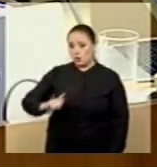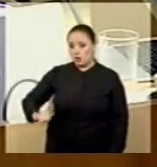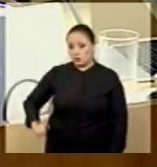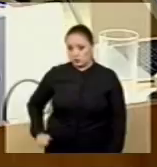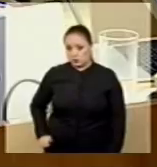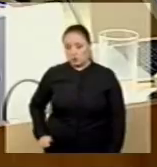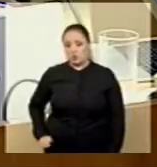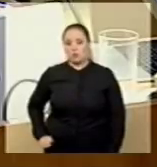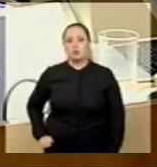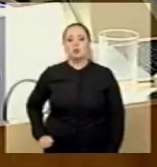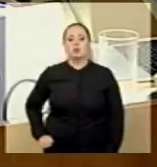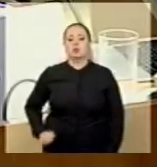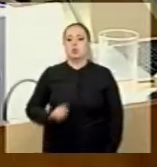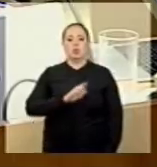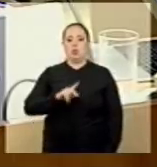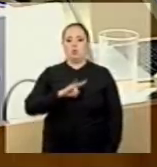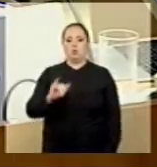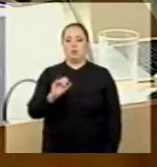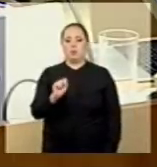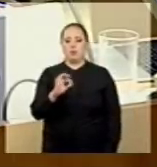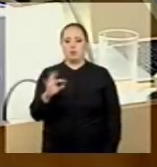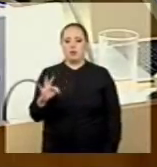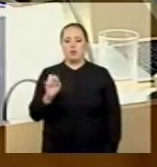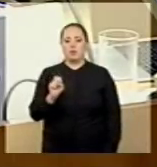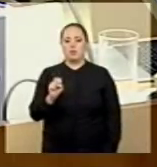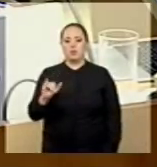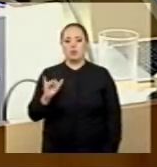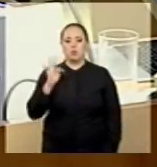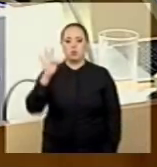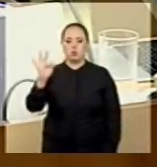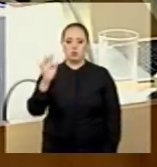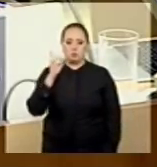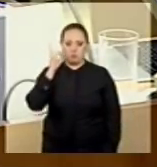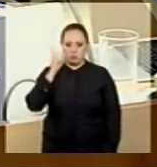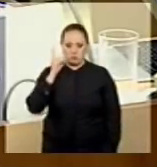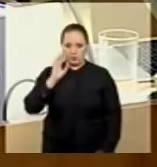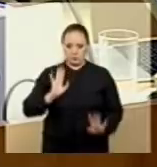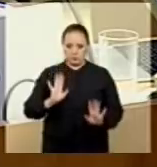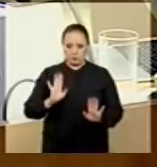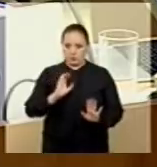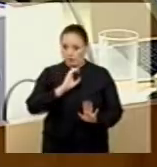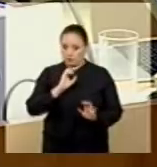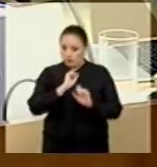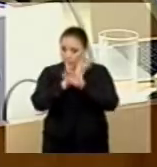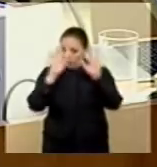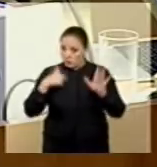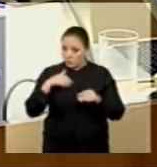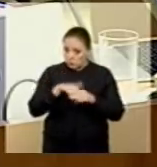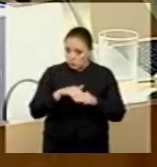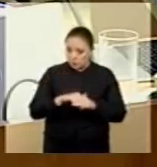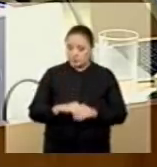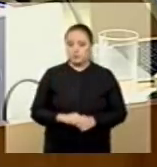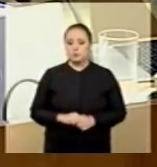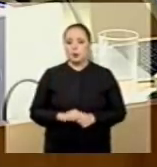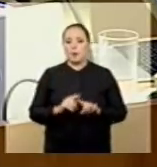hipótese passará para o Supremo se ele vier a ser deputado federal. Isso está claro no meu voto. E se ele